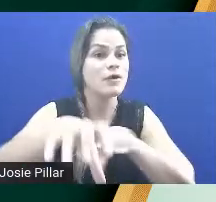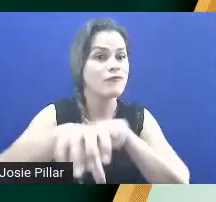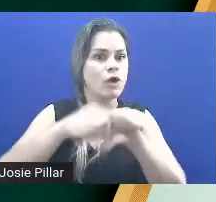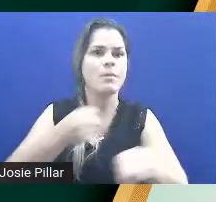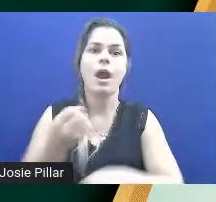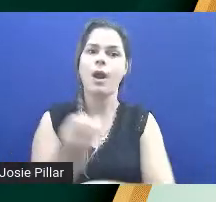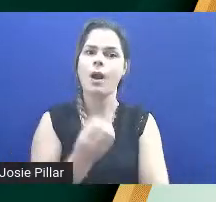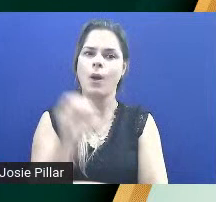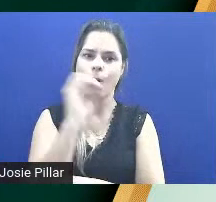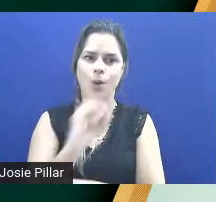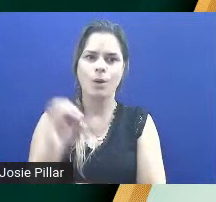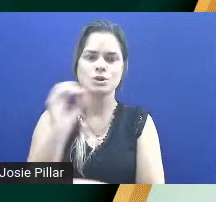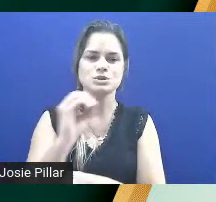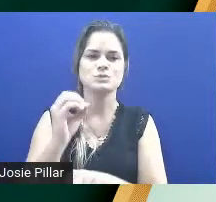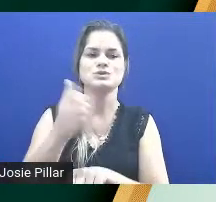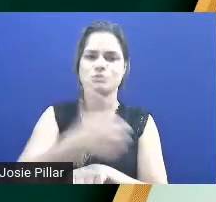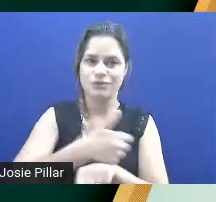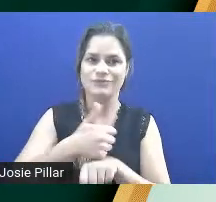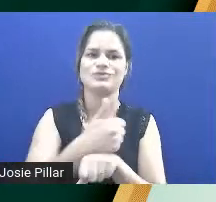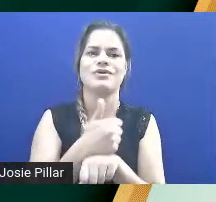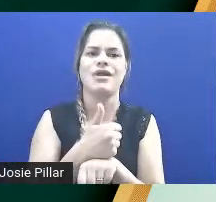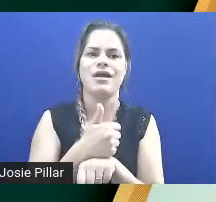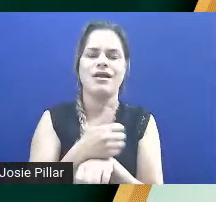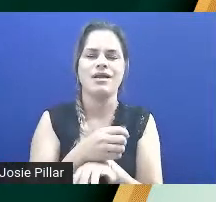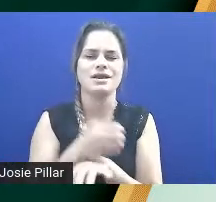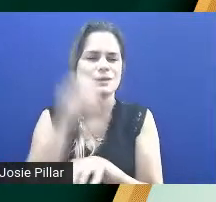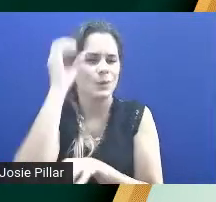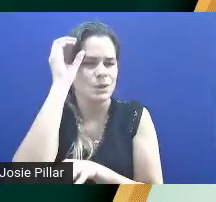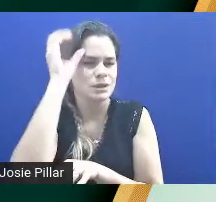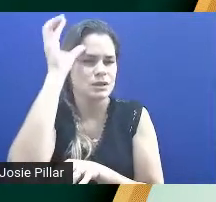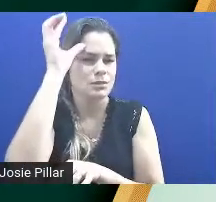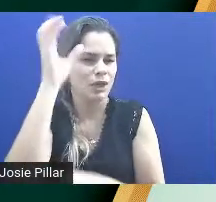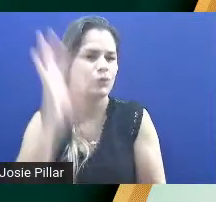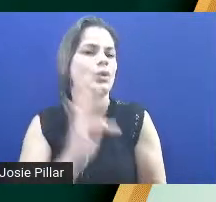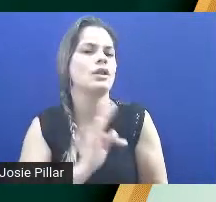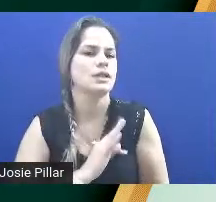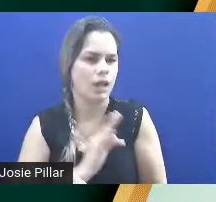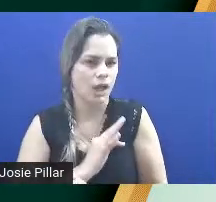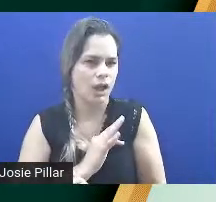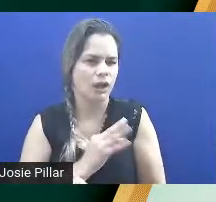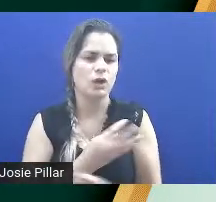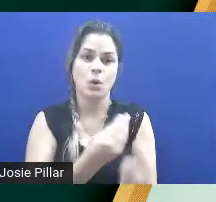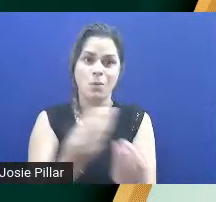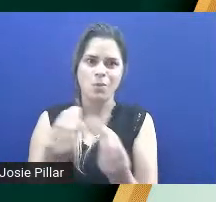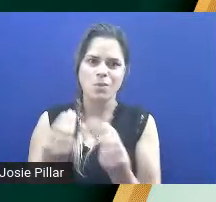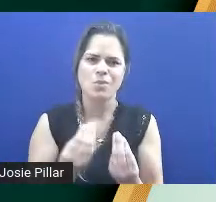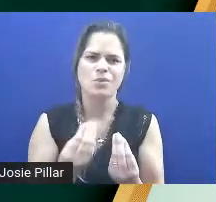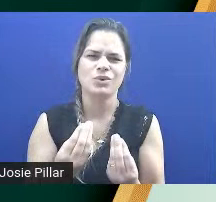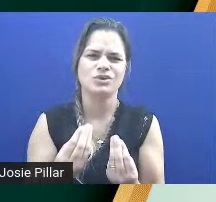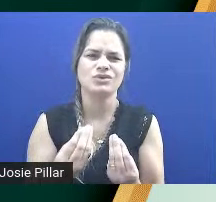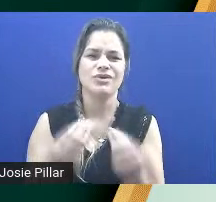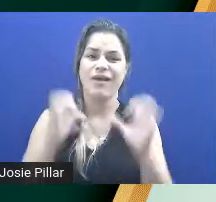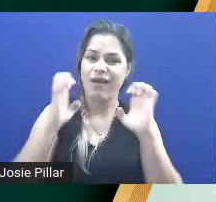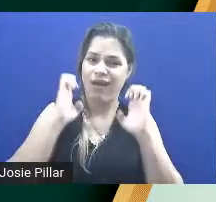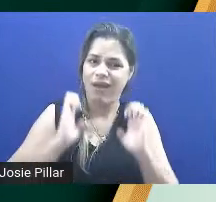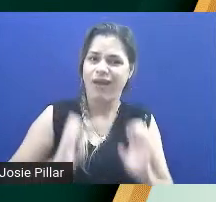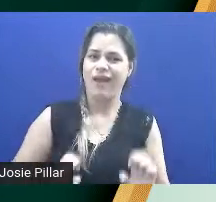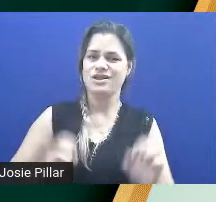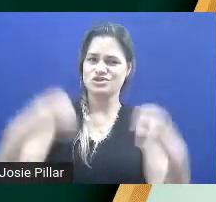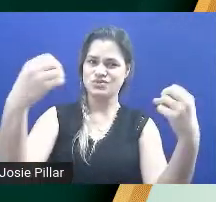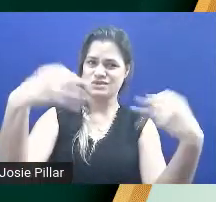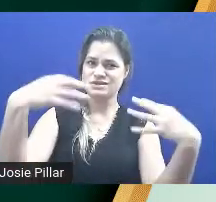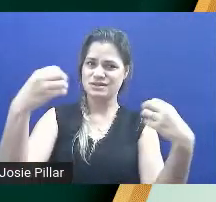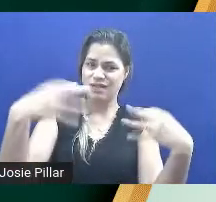profissionais. Além de conhecimento técnico, nos ensinaram e muito sobre senso crítico, ética e